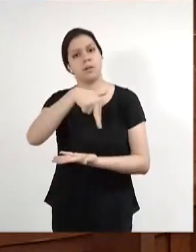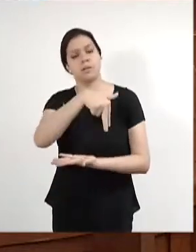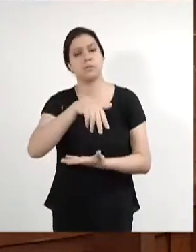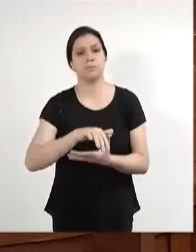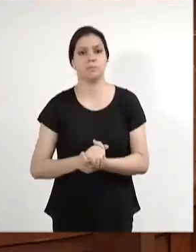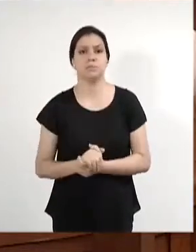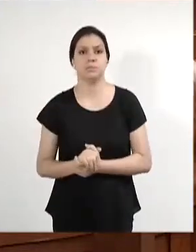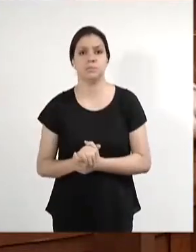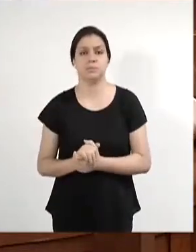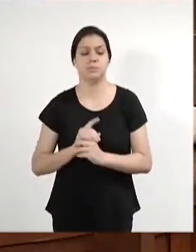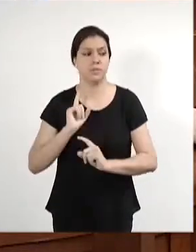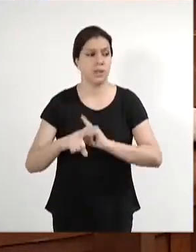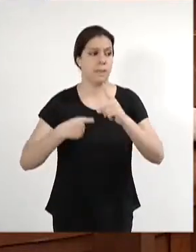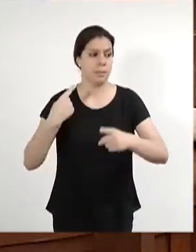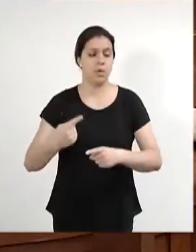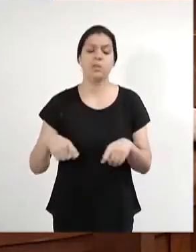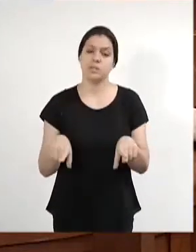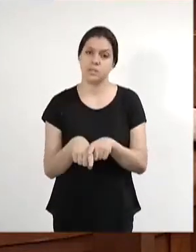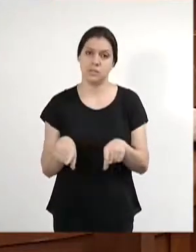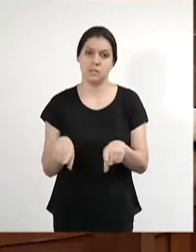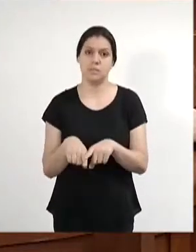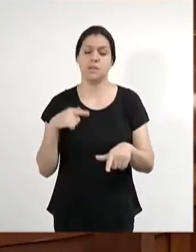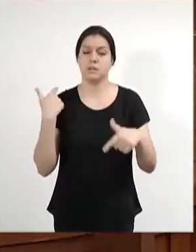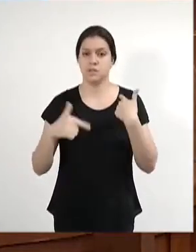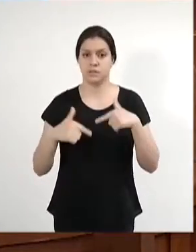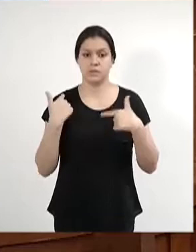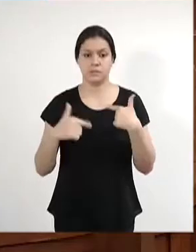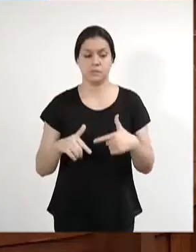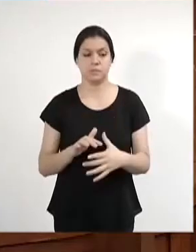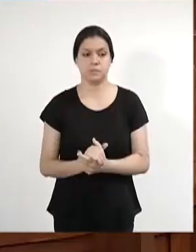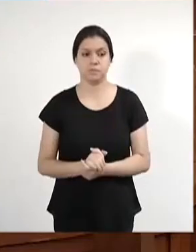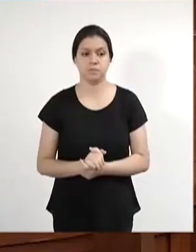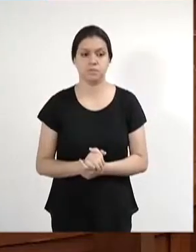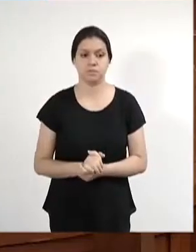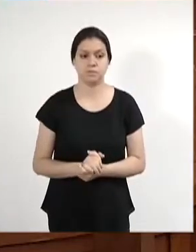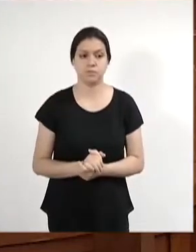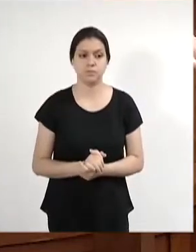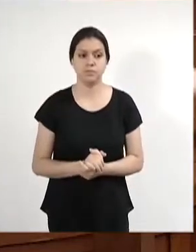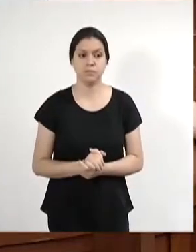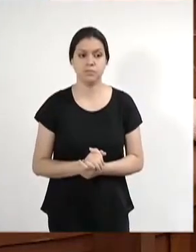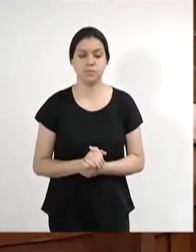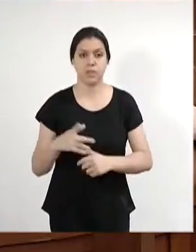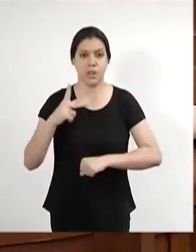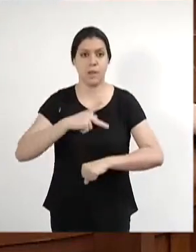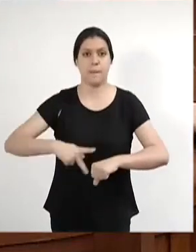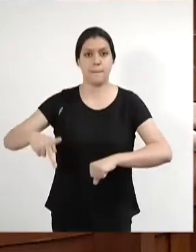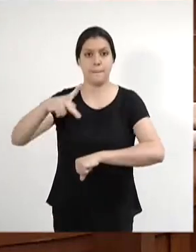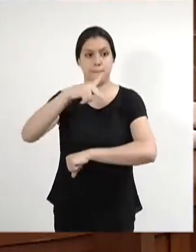depois várias ações, né, na Praça